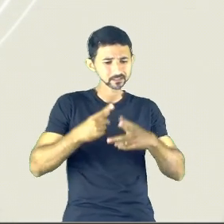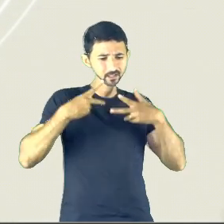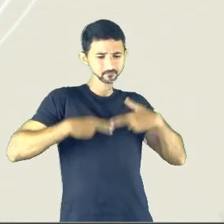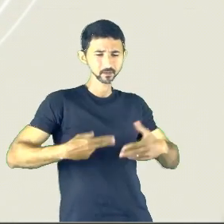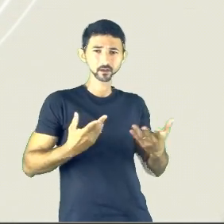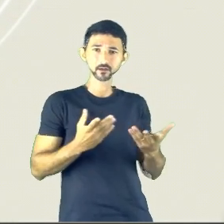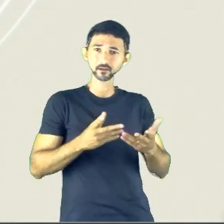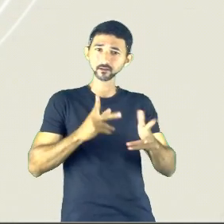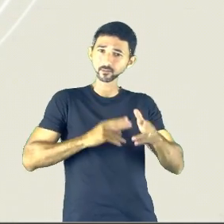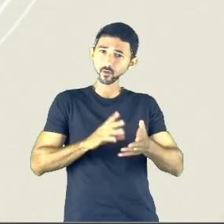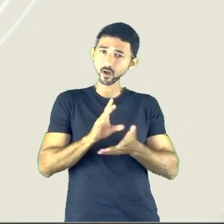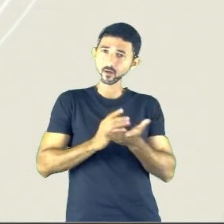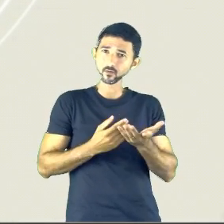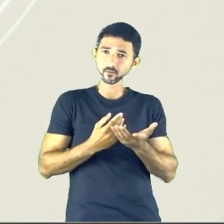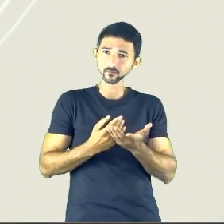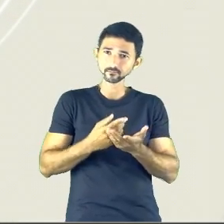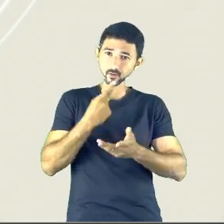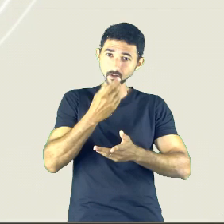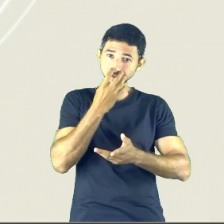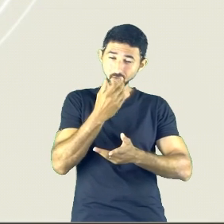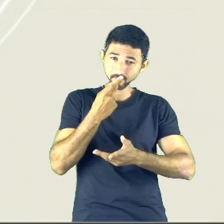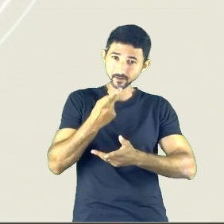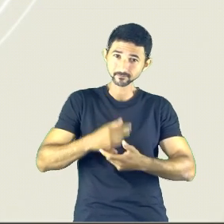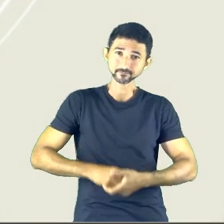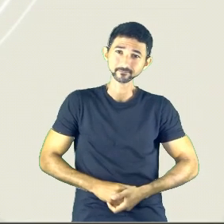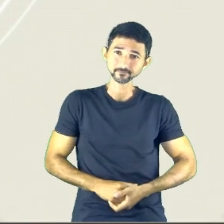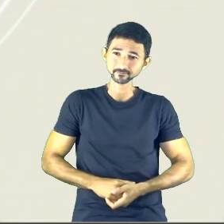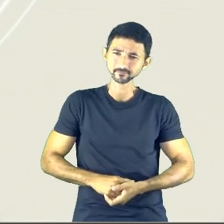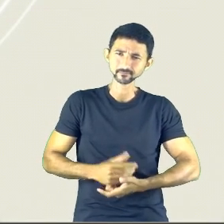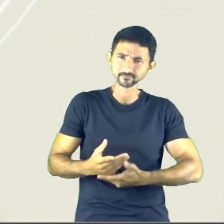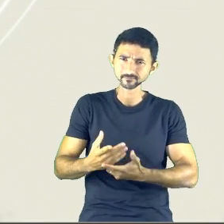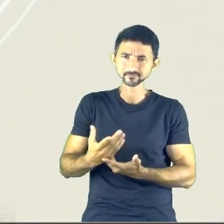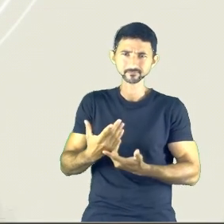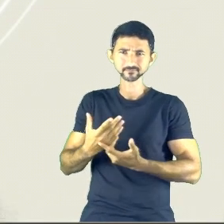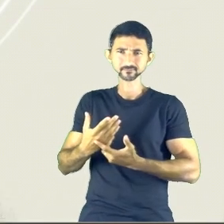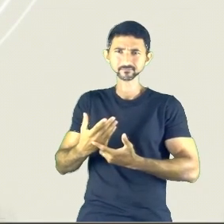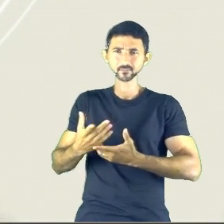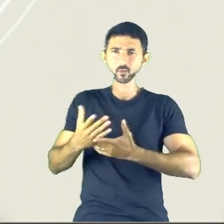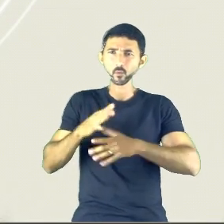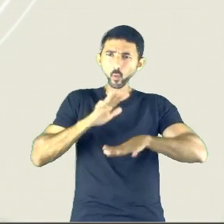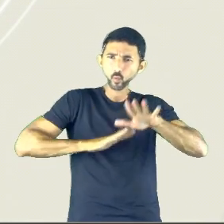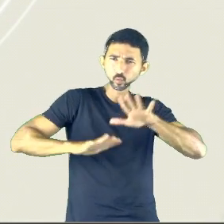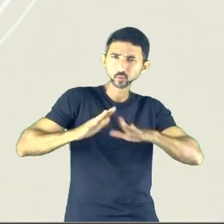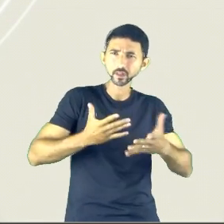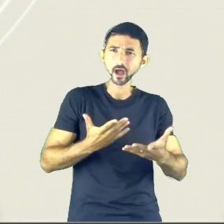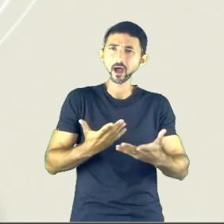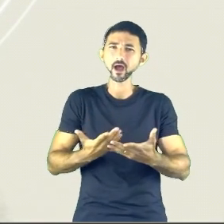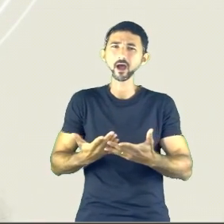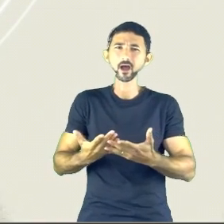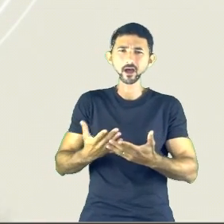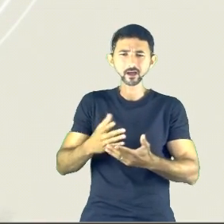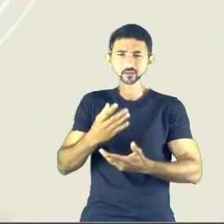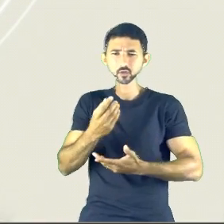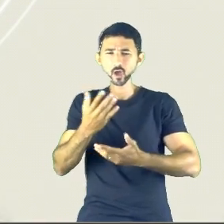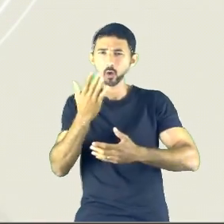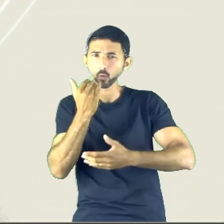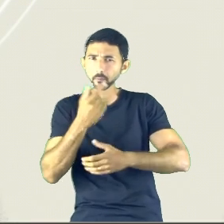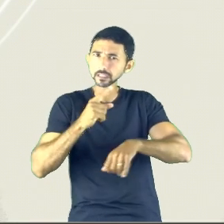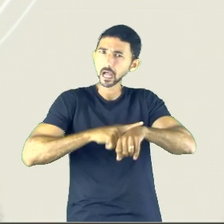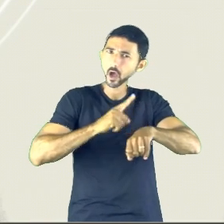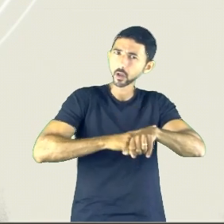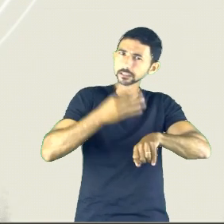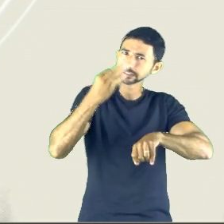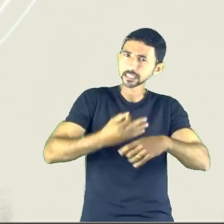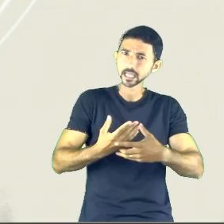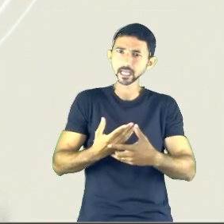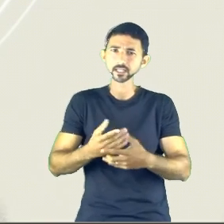Ora, faça como eu, disse o cão. Arranje um bom amo, eu tenho comida na hora certa, sou